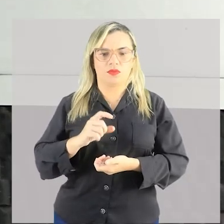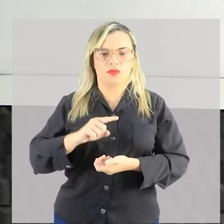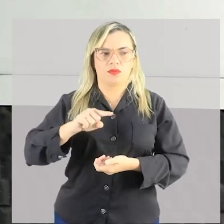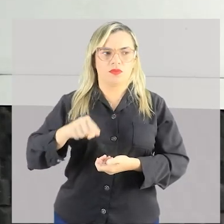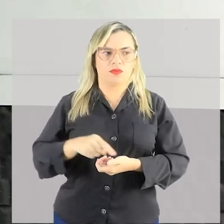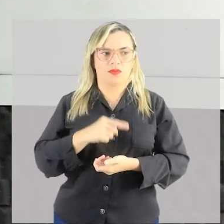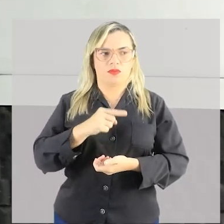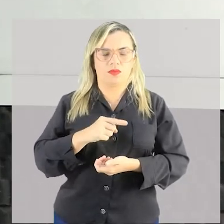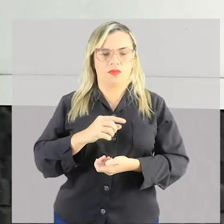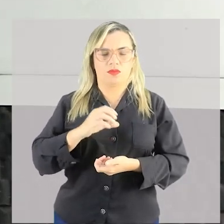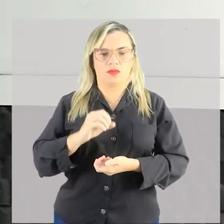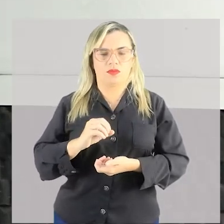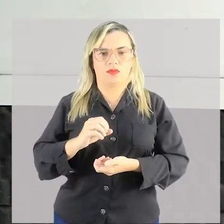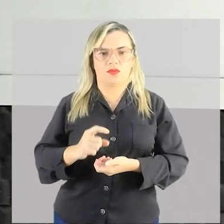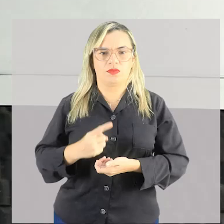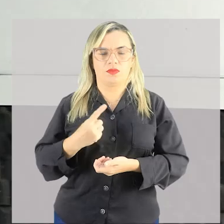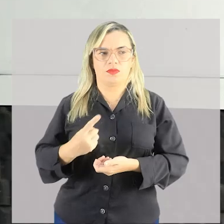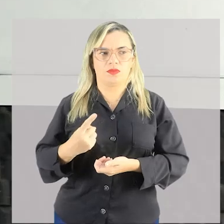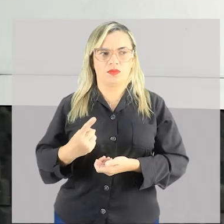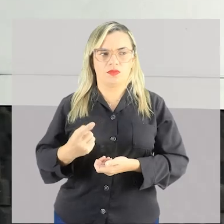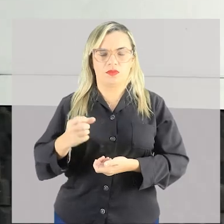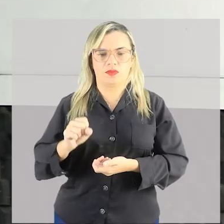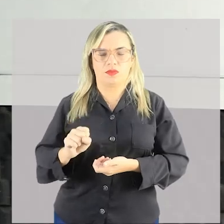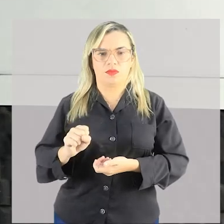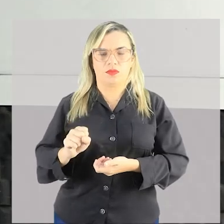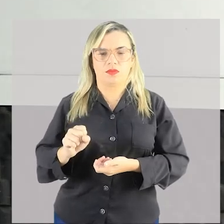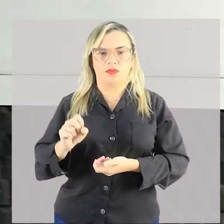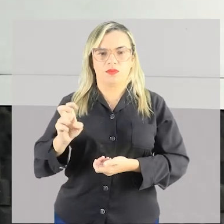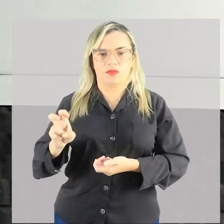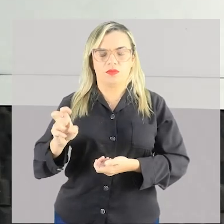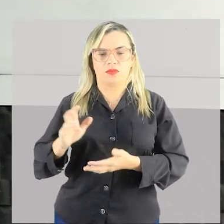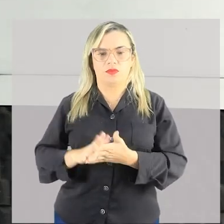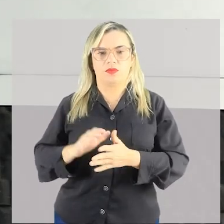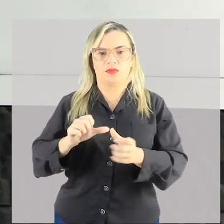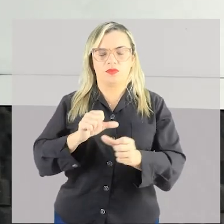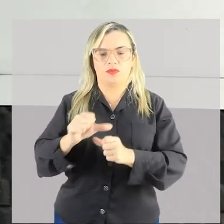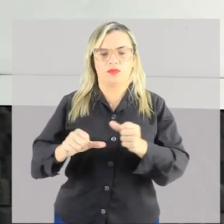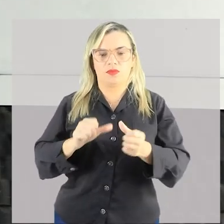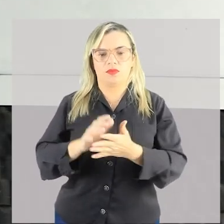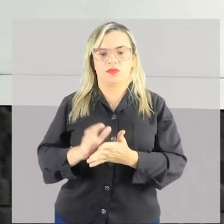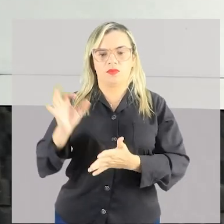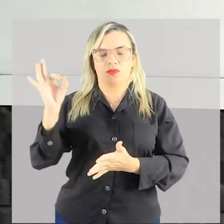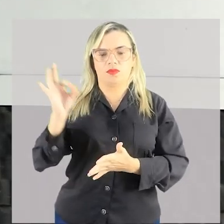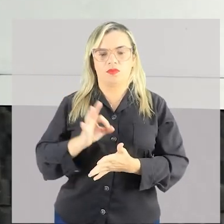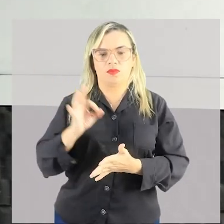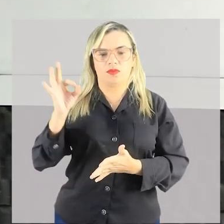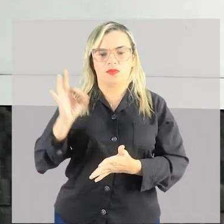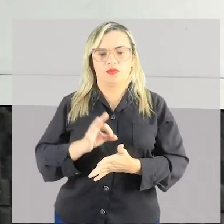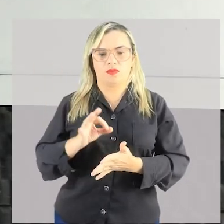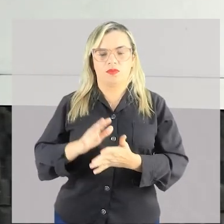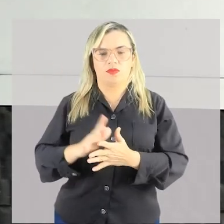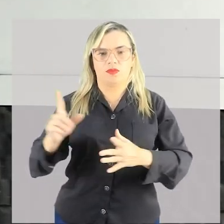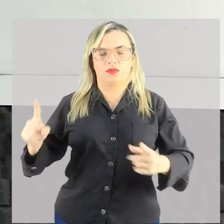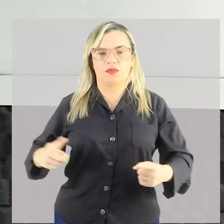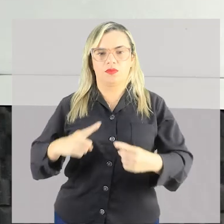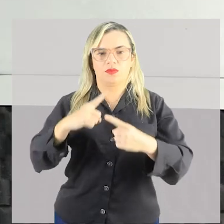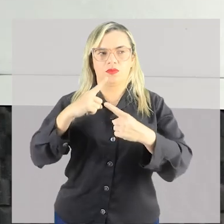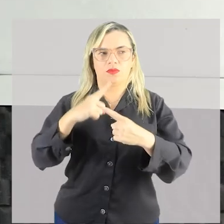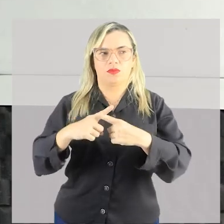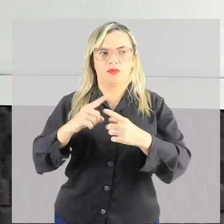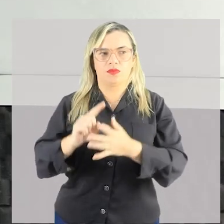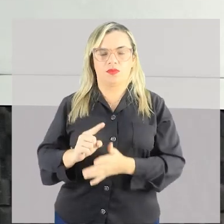0,0185 certo se você quiser transformar isso em porcentagem como a questão tá basta tu multiplicar isso aqui por 100